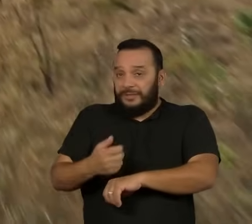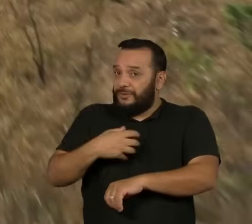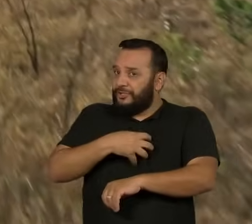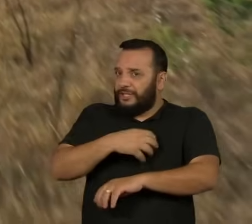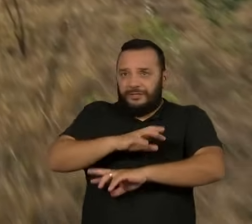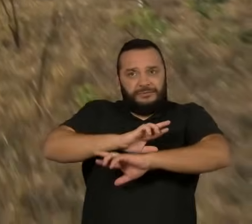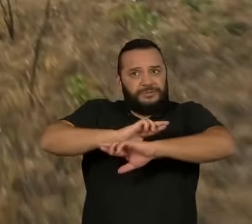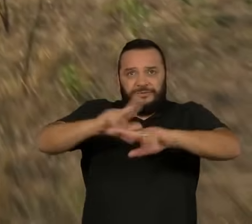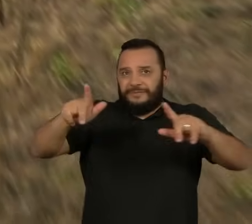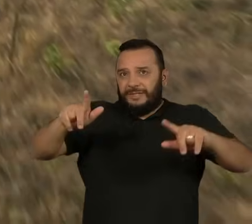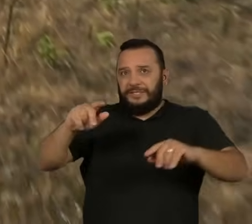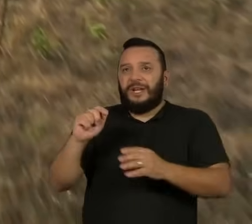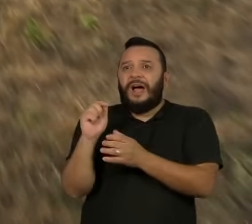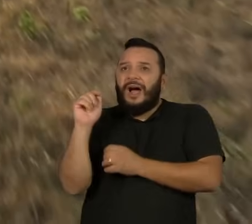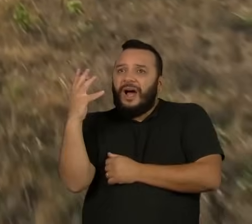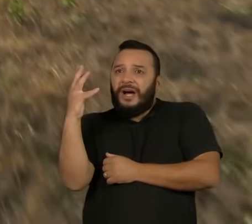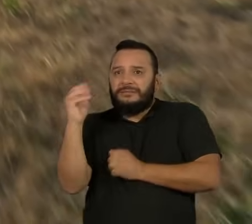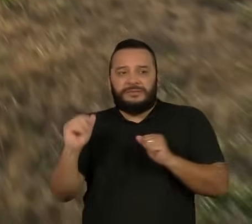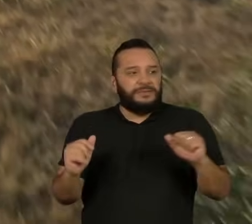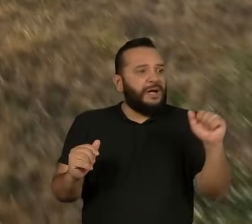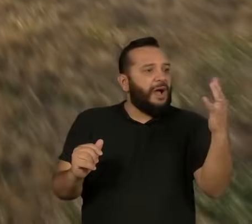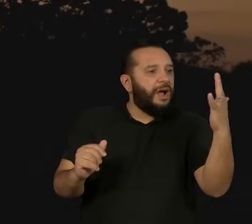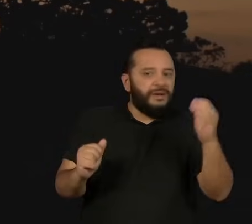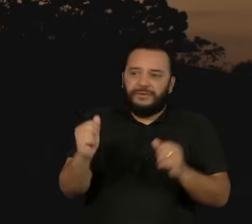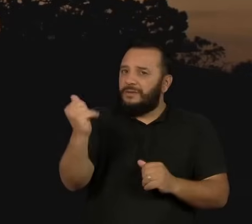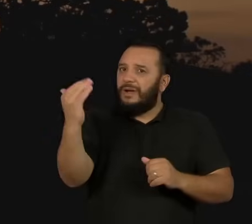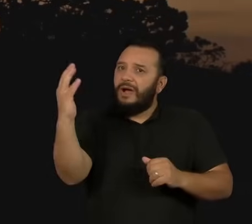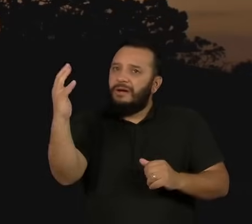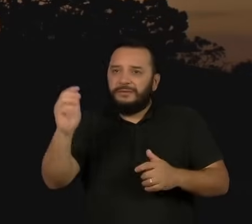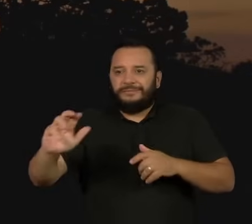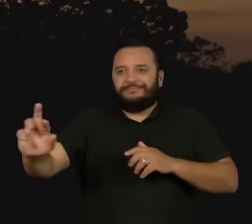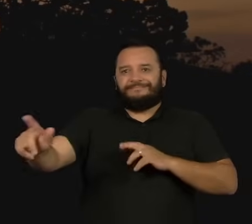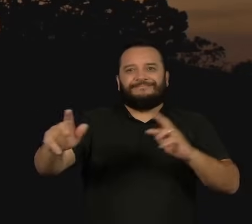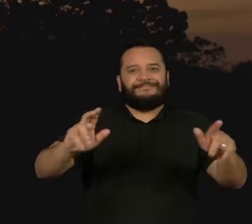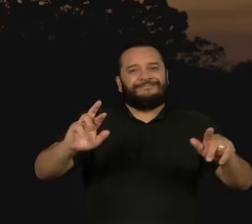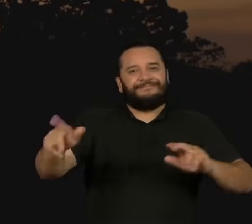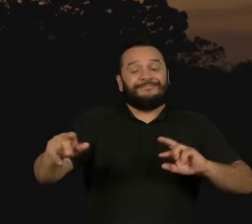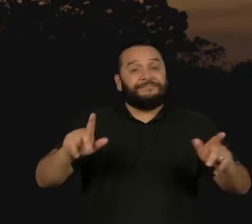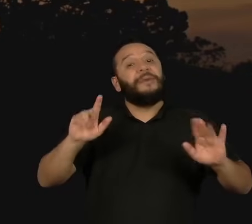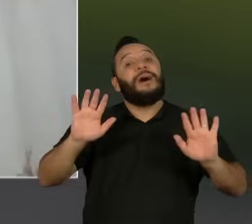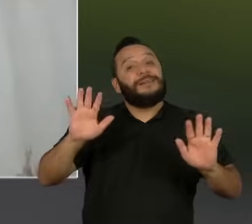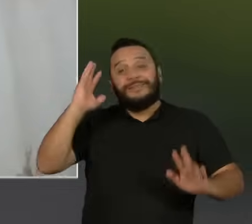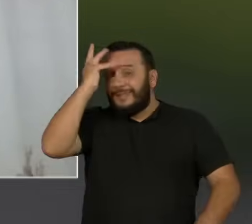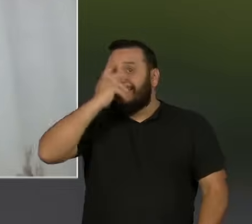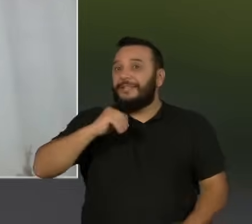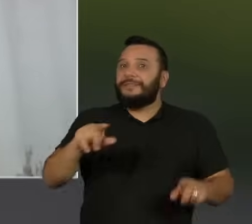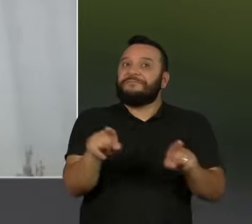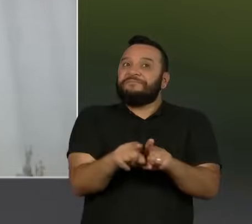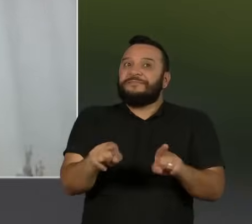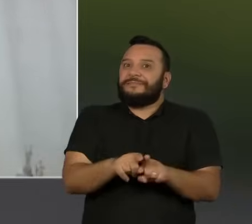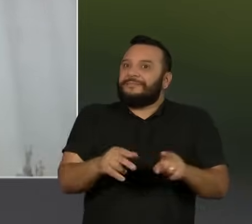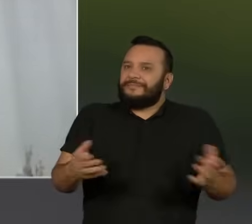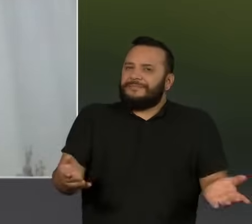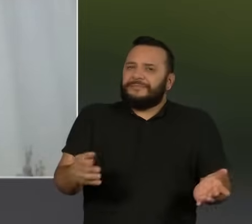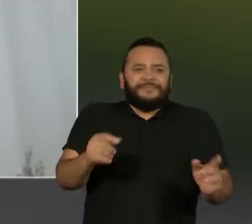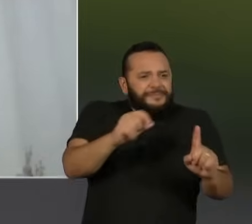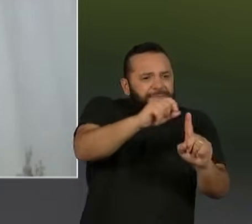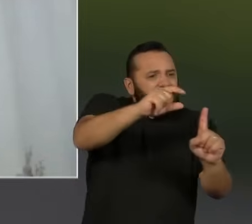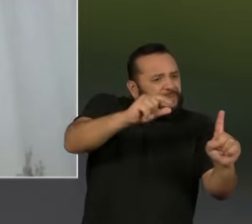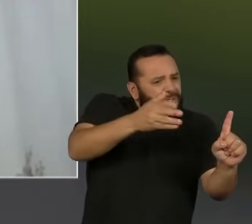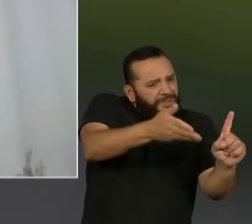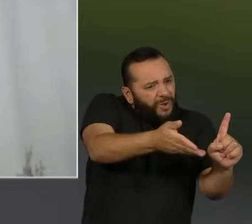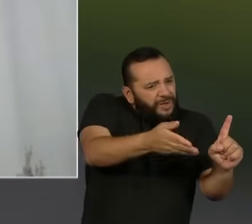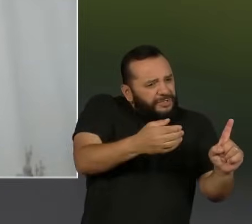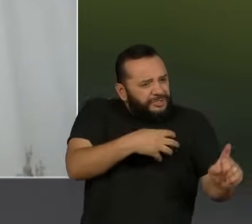tipos de árvores, de vegetação, mas só que é muito lindo também. Que planta que é essa? Olha só